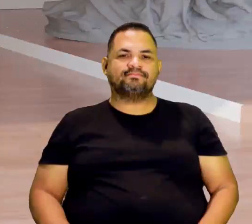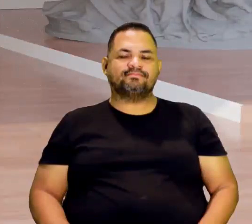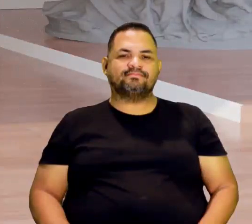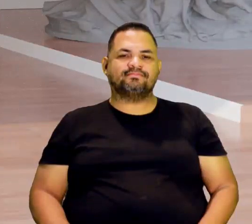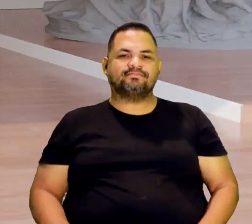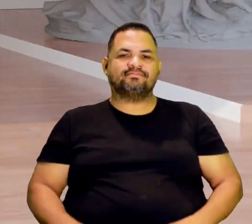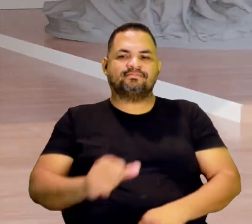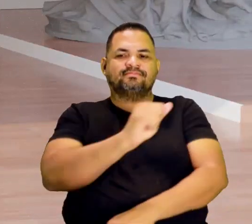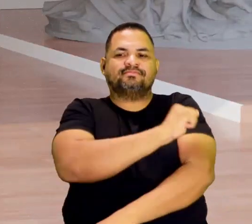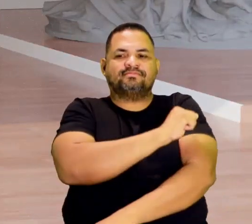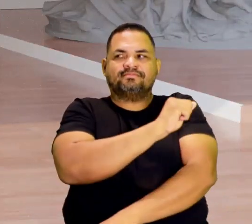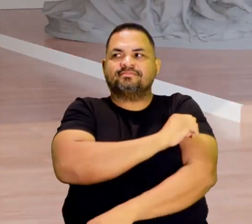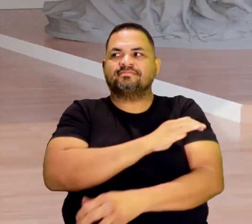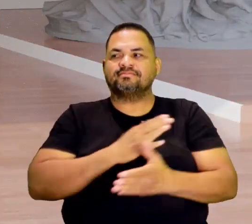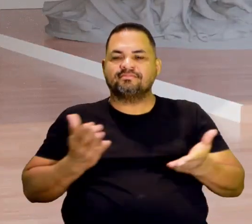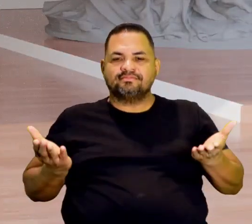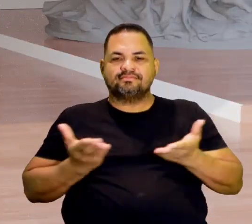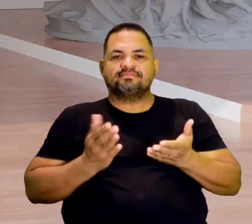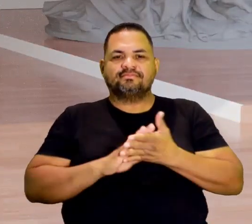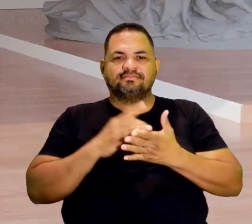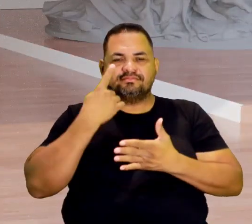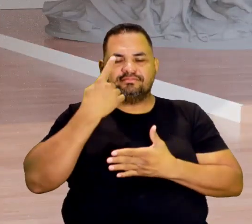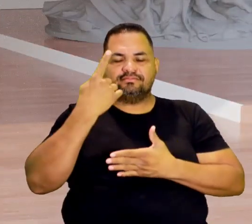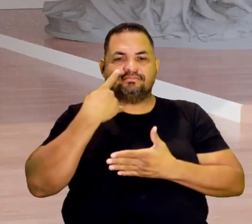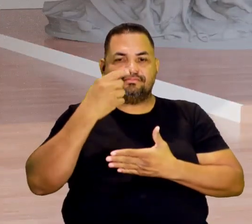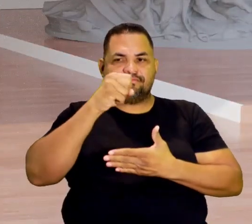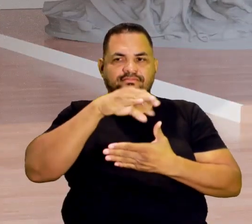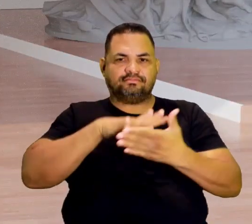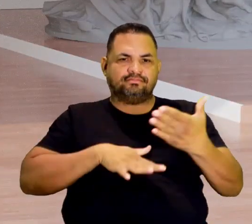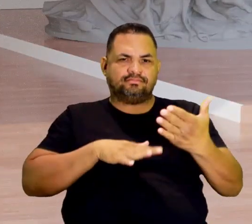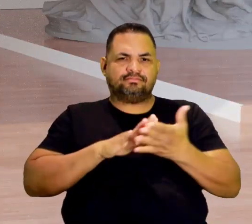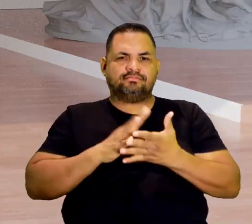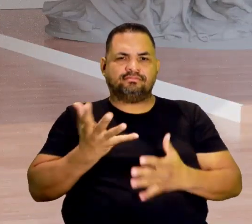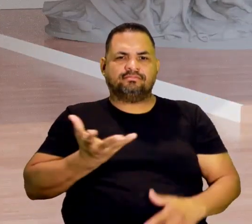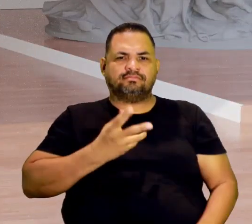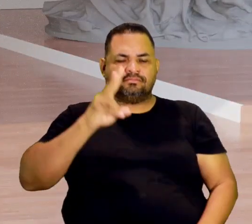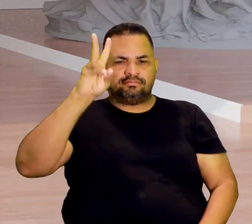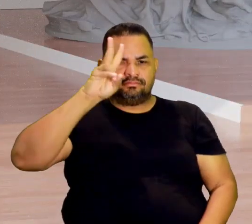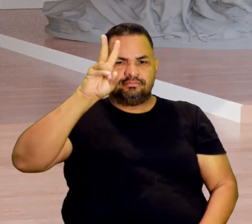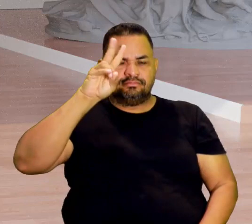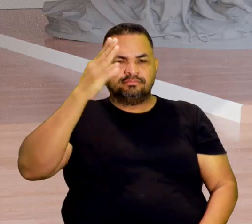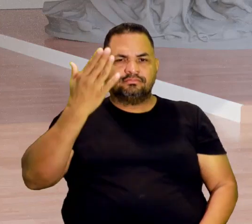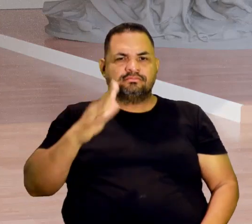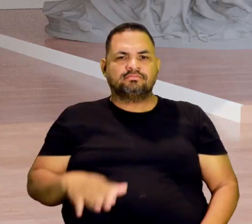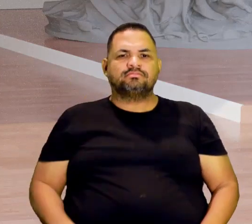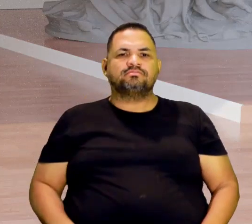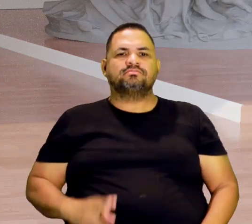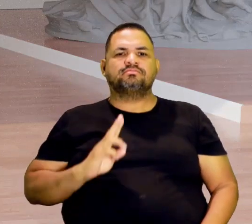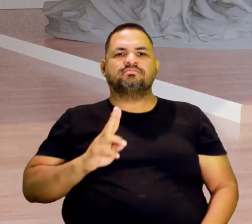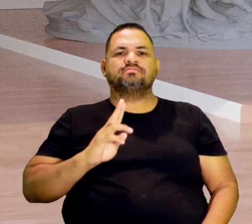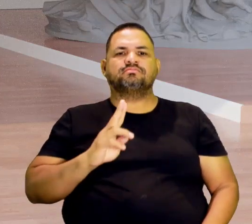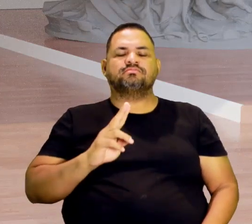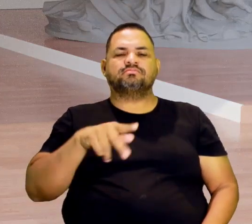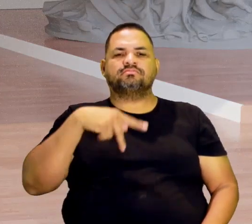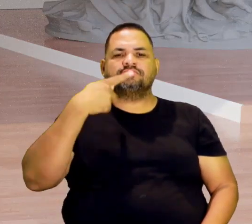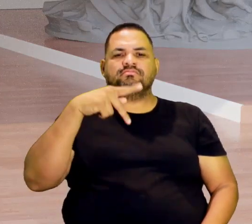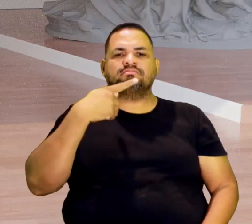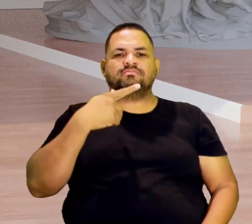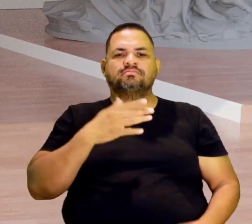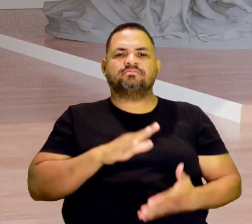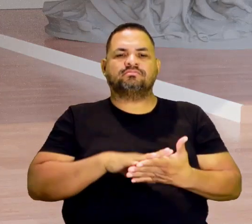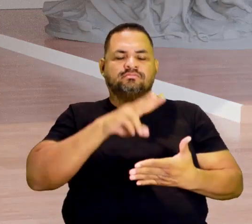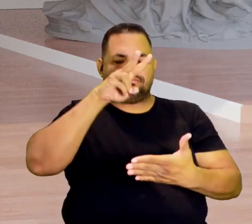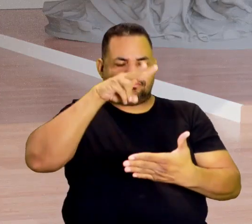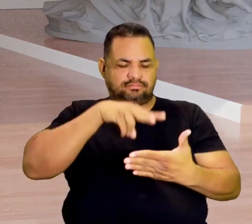Então, alunos, agora vamos ver as nossas questões. E eu queria lembrar você uma coisa que eu sempre falo, que é para